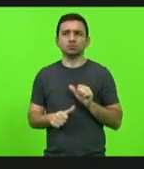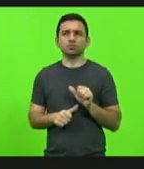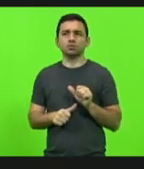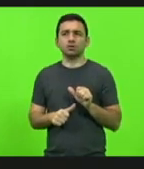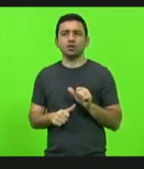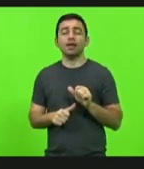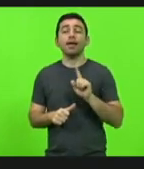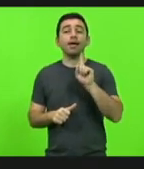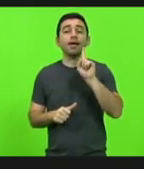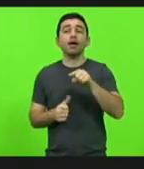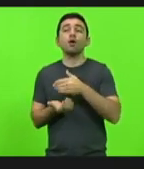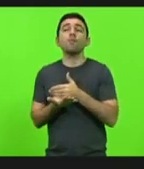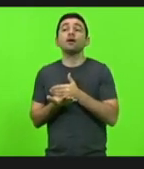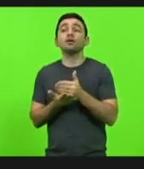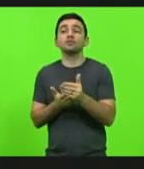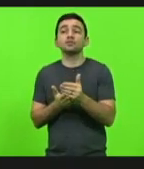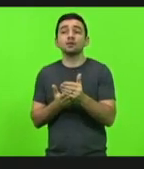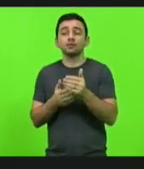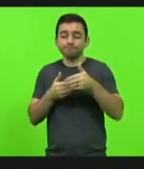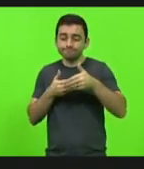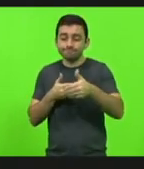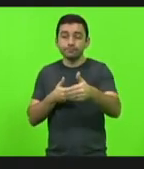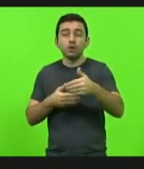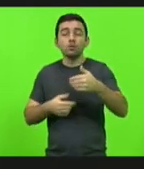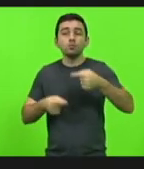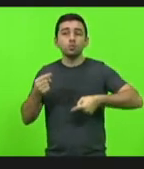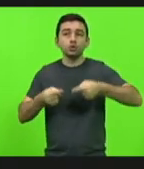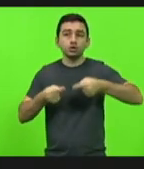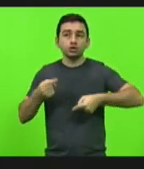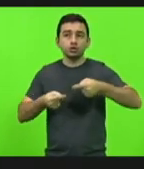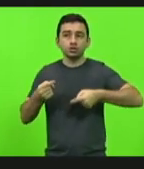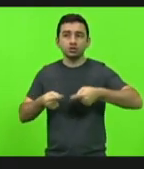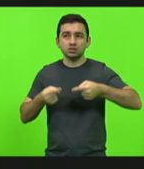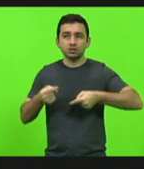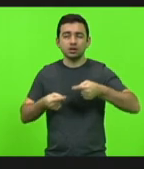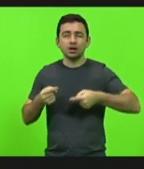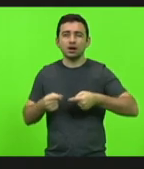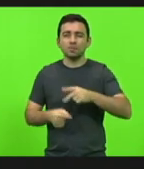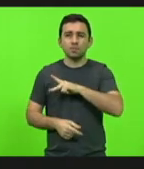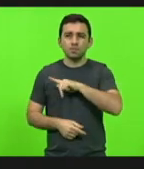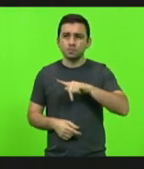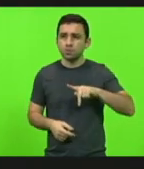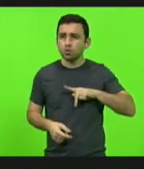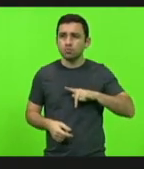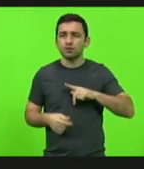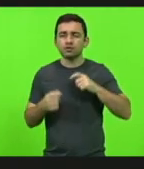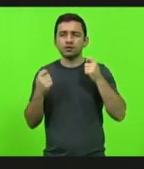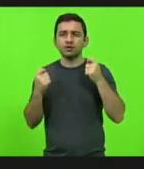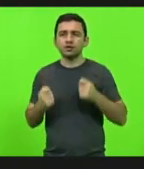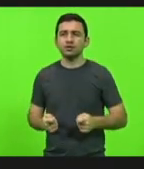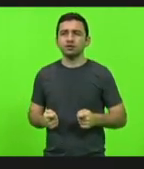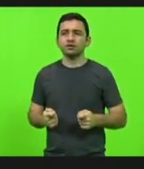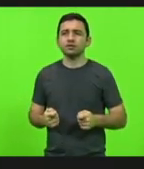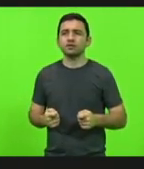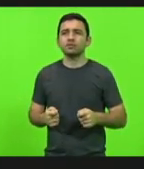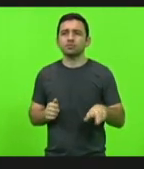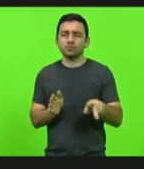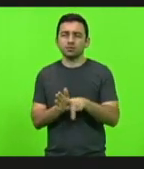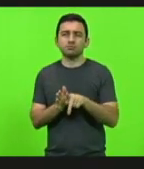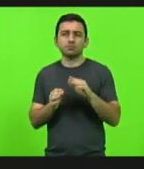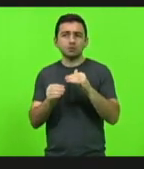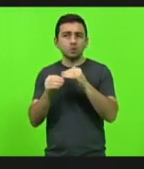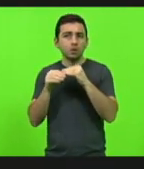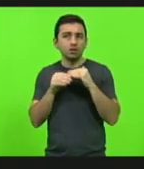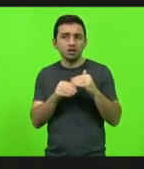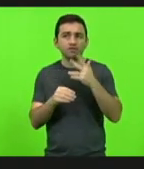a partir do momento em que nós tenhamos políticas públicas afirmativas e que preze não a questão da igualdade